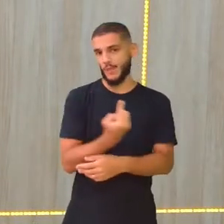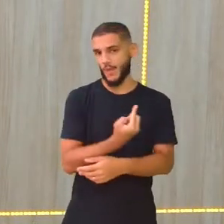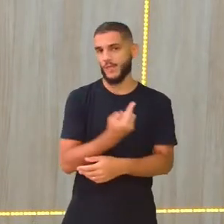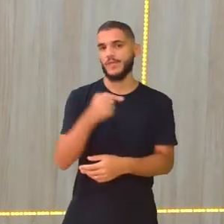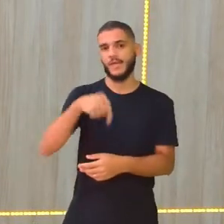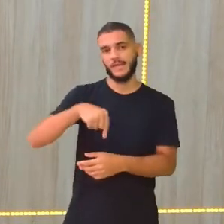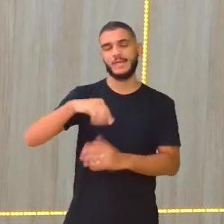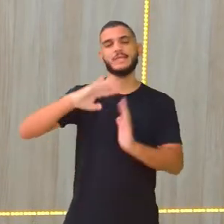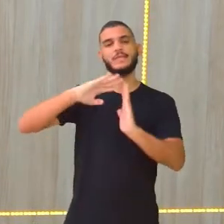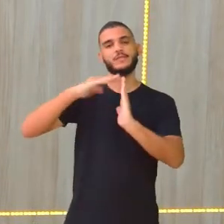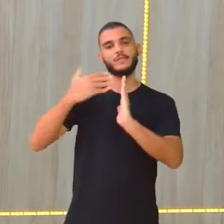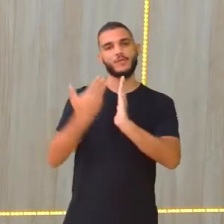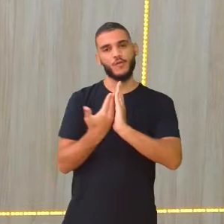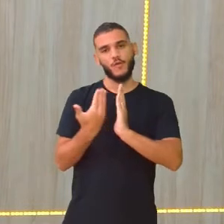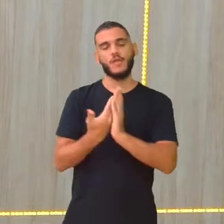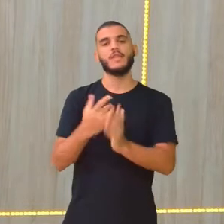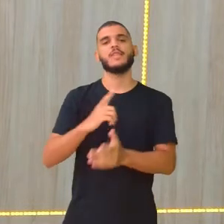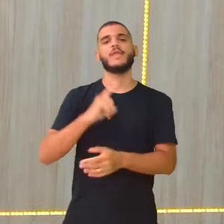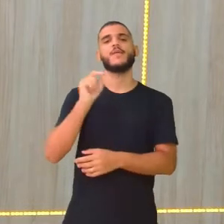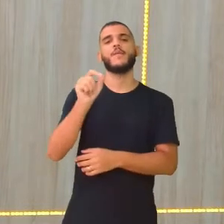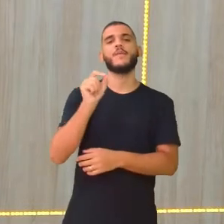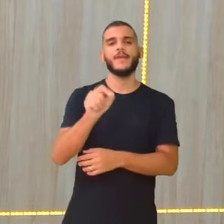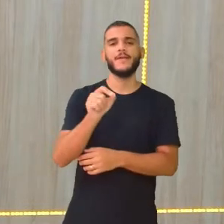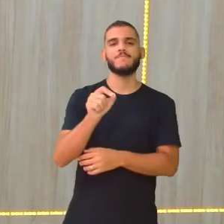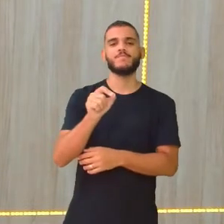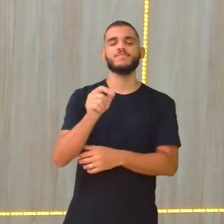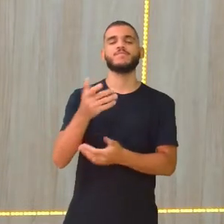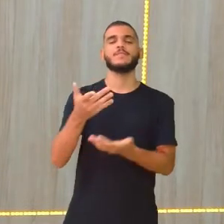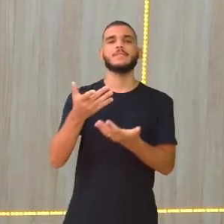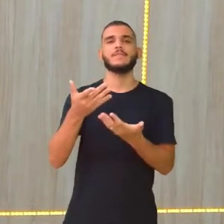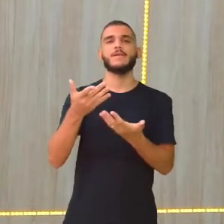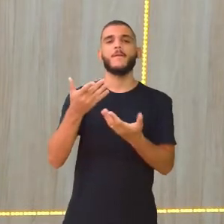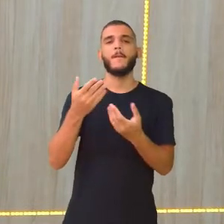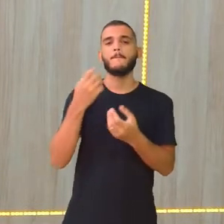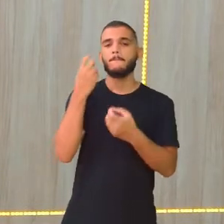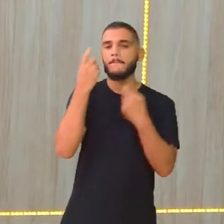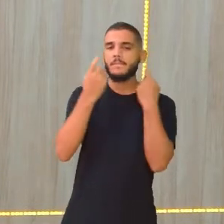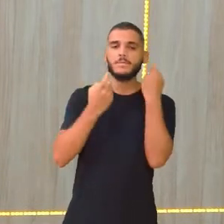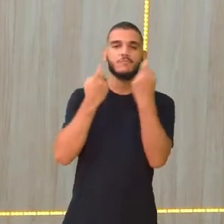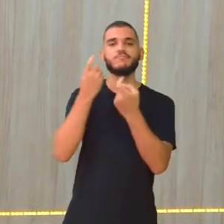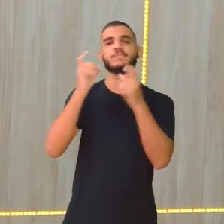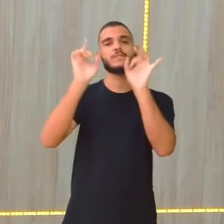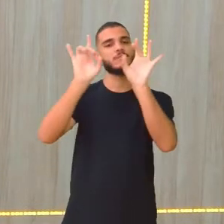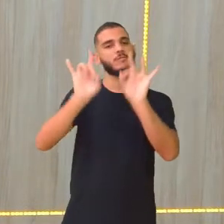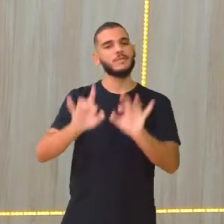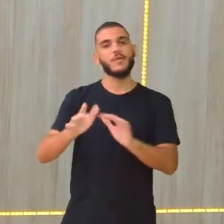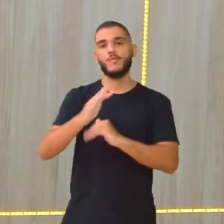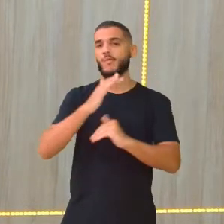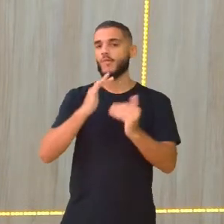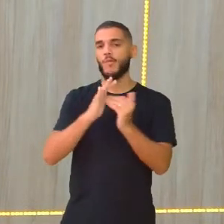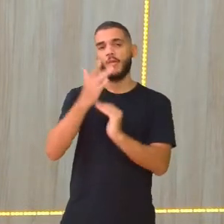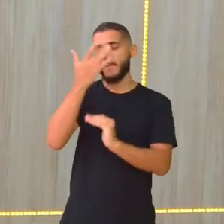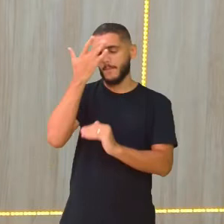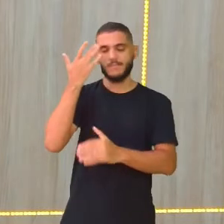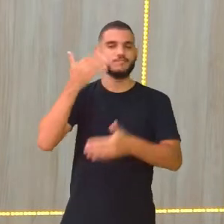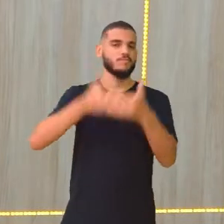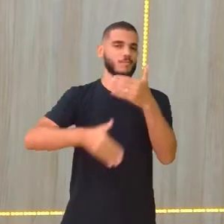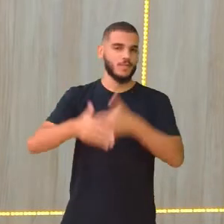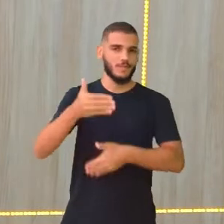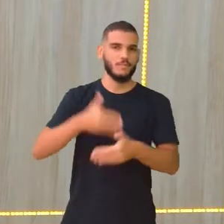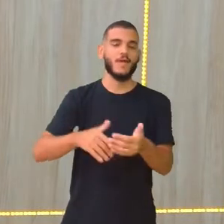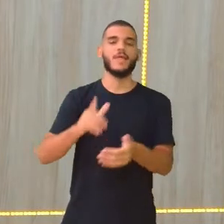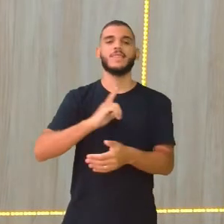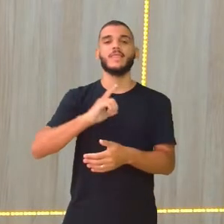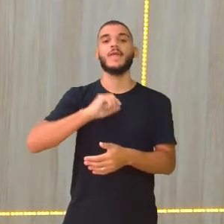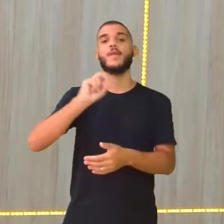aí vamos dizer assim, um cuidado para que todos possam participar. E nessa participação, a gente conta aqui, olha, com a